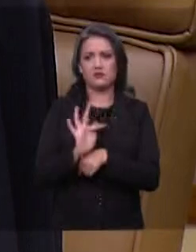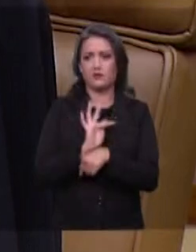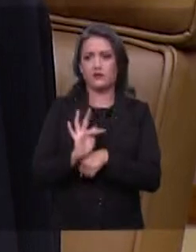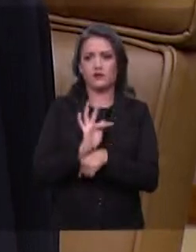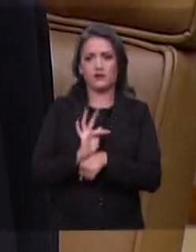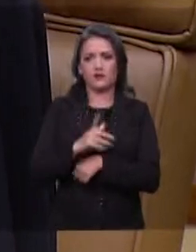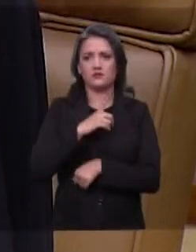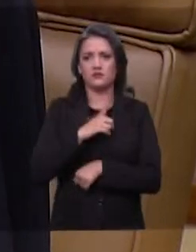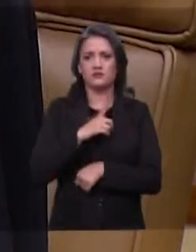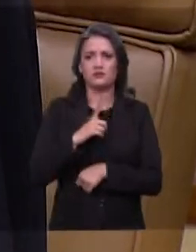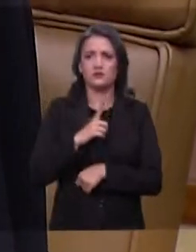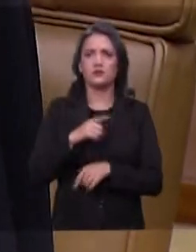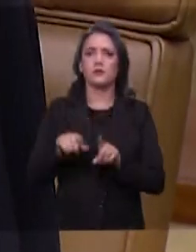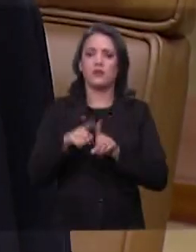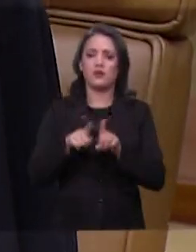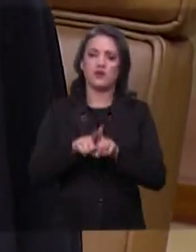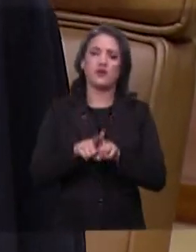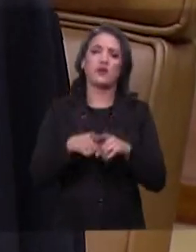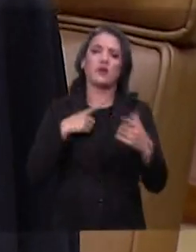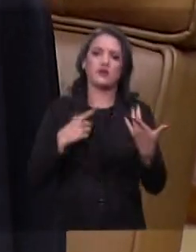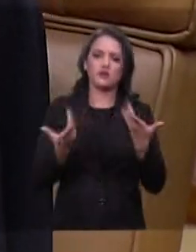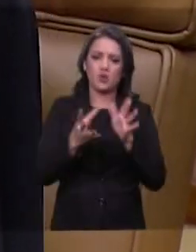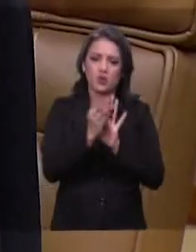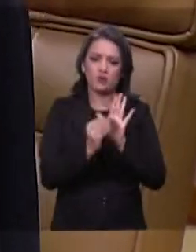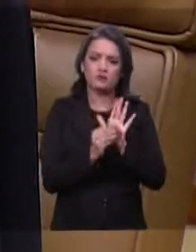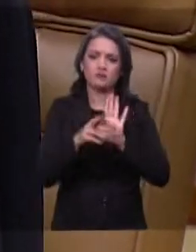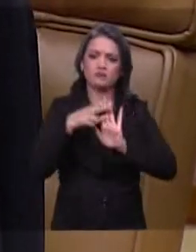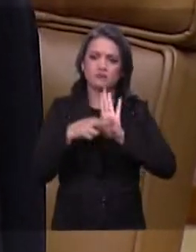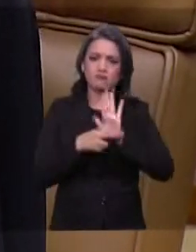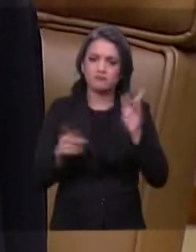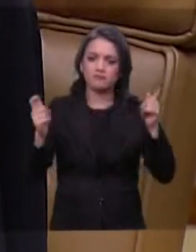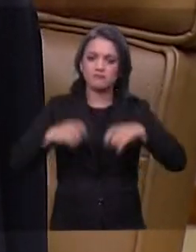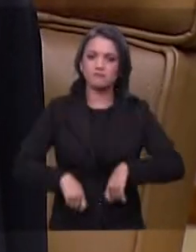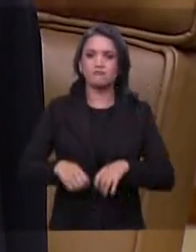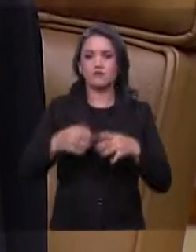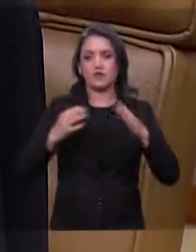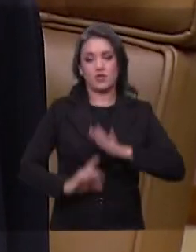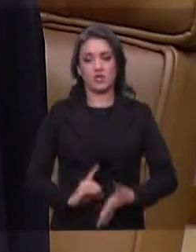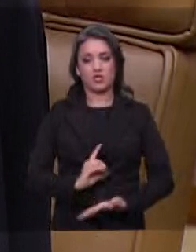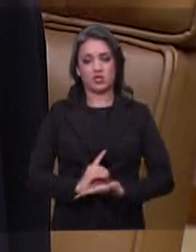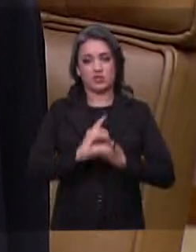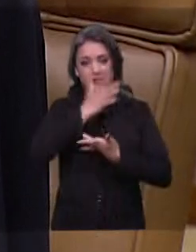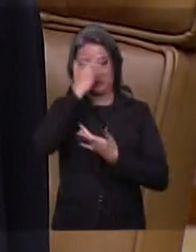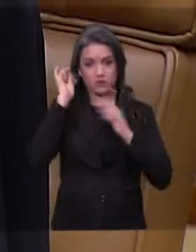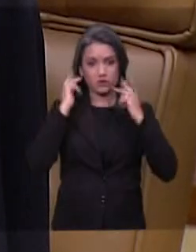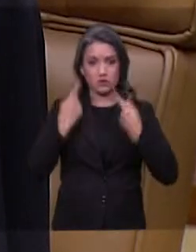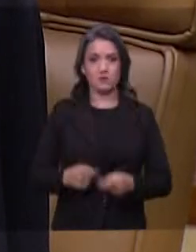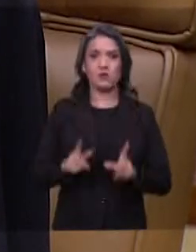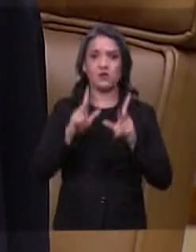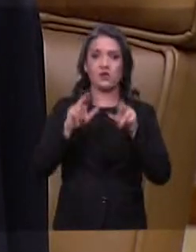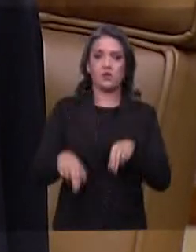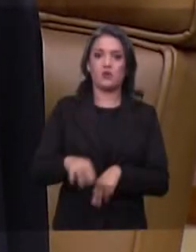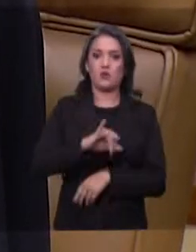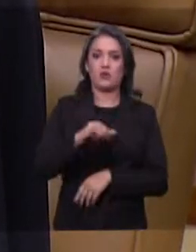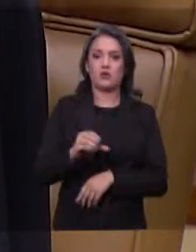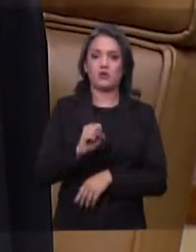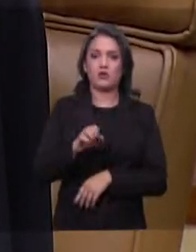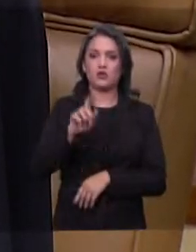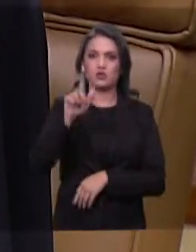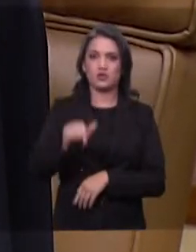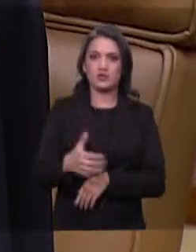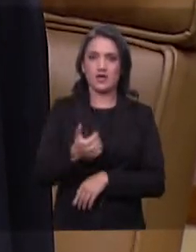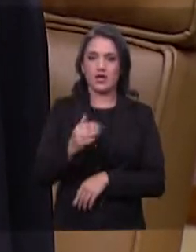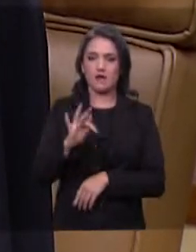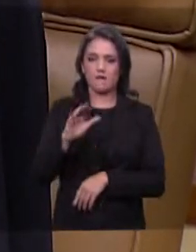mas como indicadores de conteúdo normativo eficaz da dignidade da pessoa humana, como ressalta José Afonso da Silva.